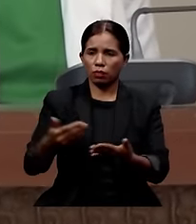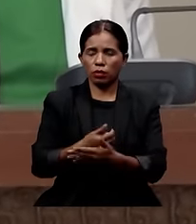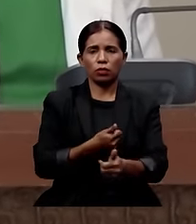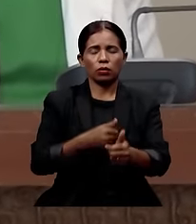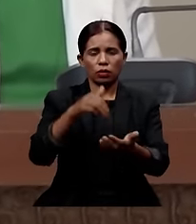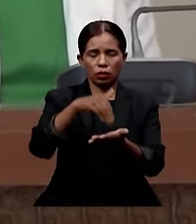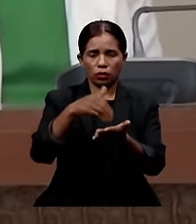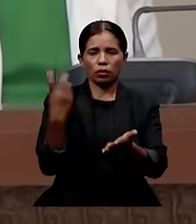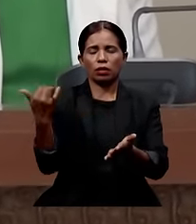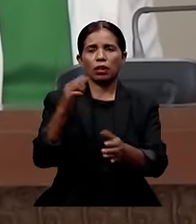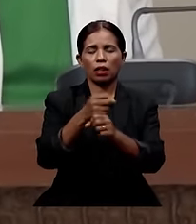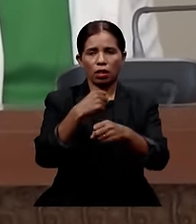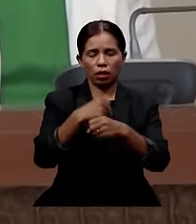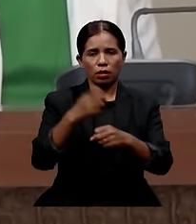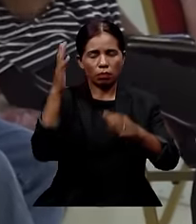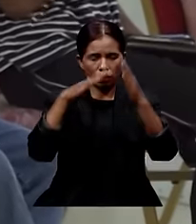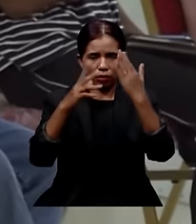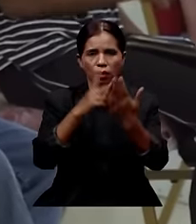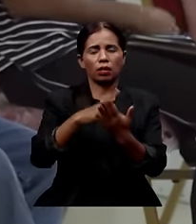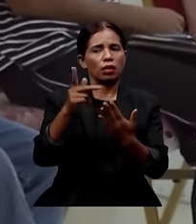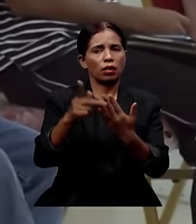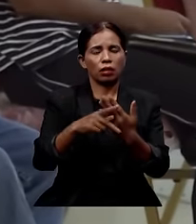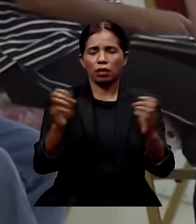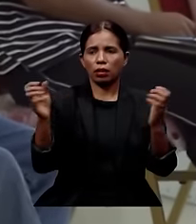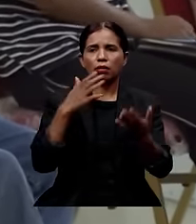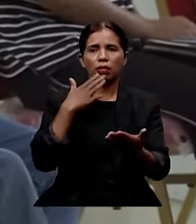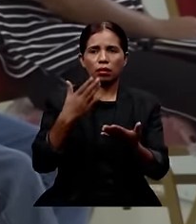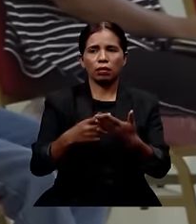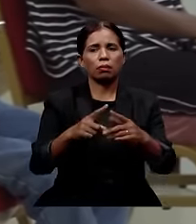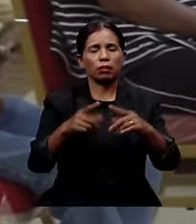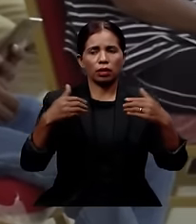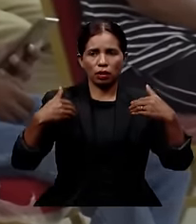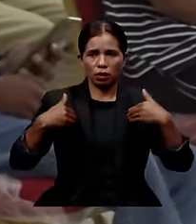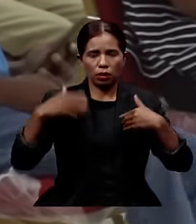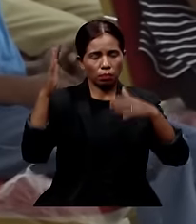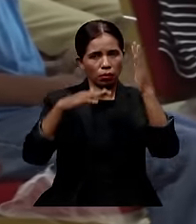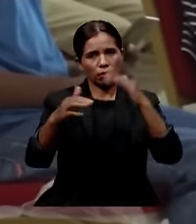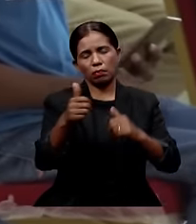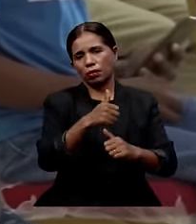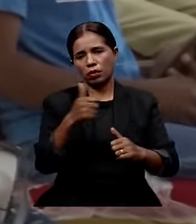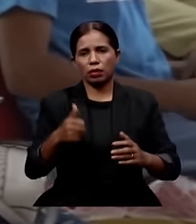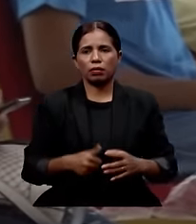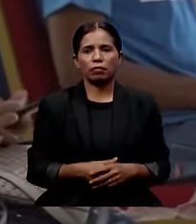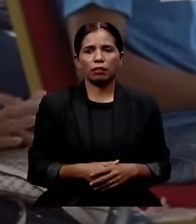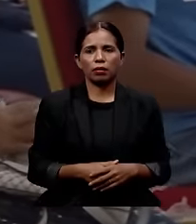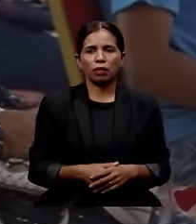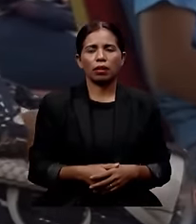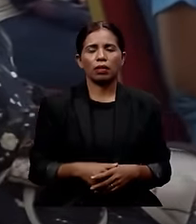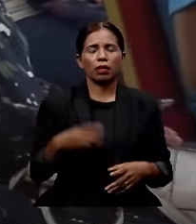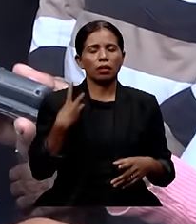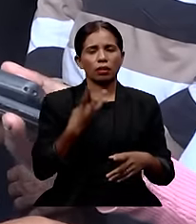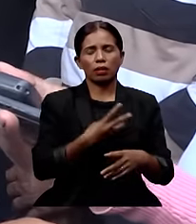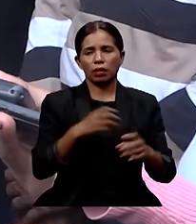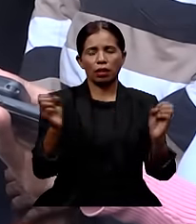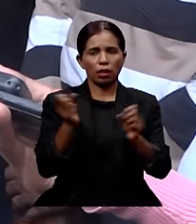nebe sirahalo identifica programa refere la iha vantagem me behamusu fali problema seluk. Desvantagem iha nema kita la halo